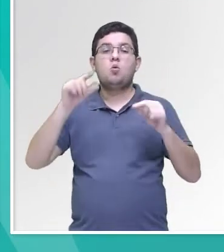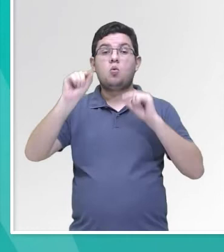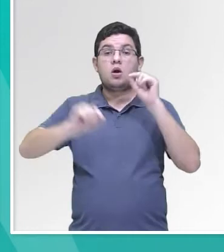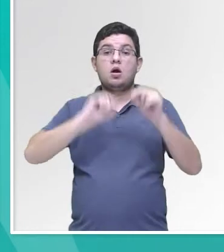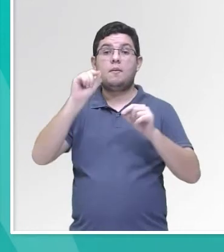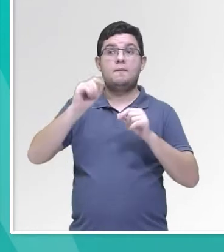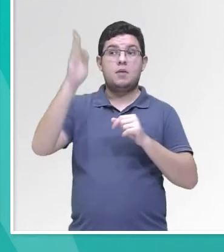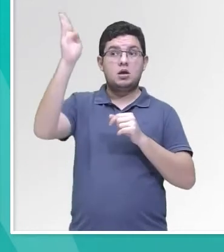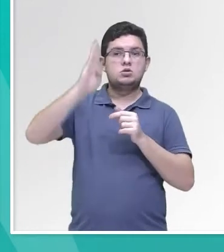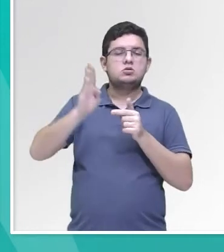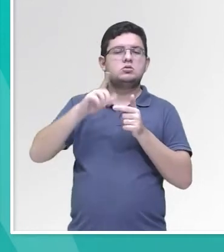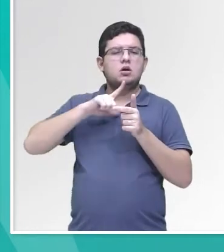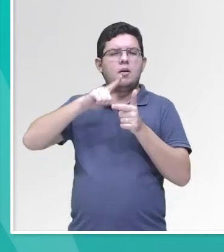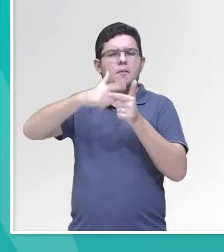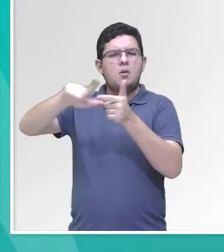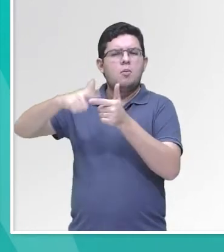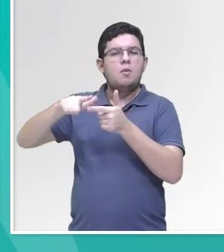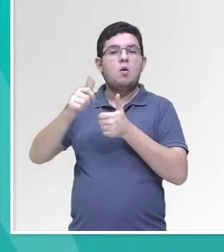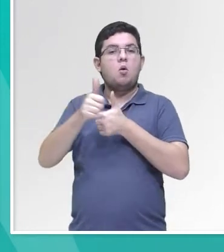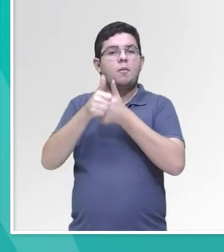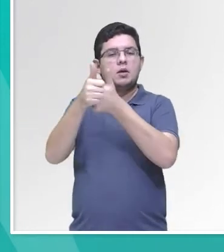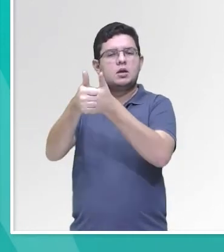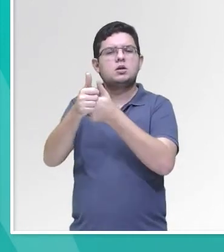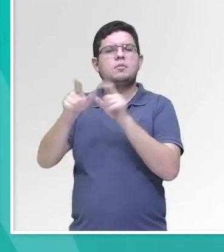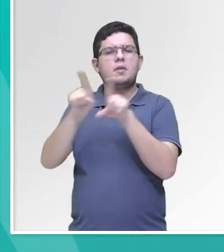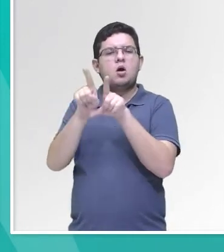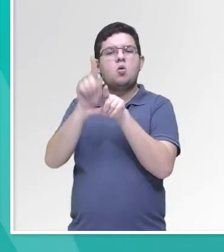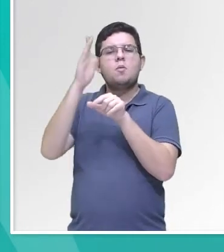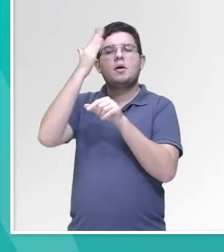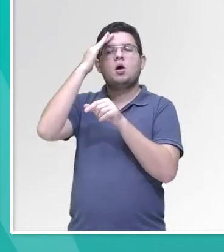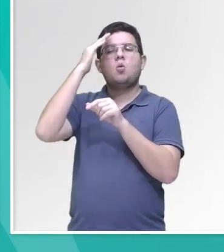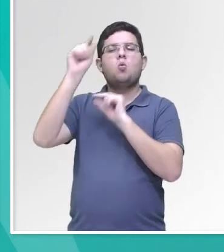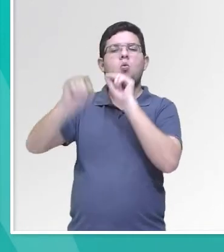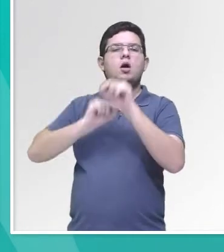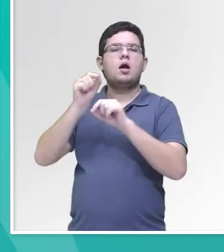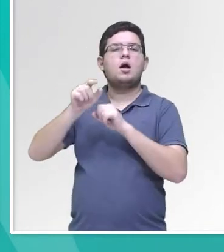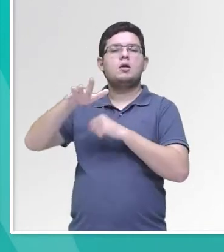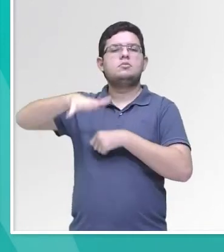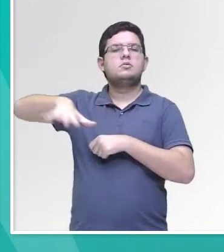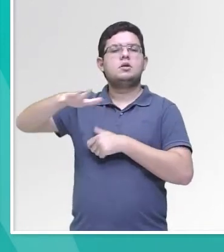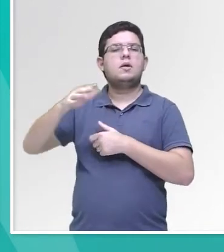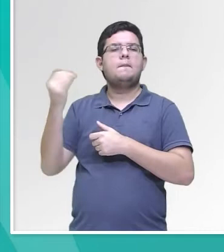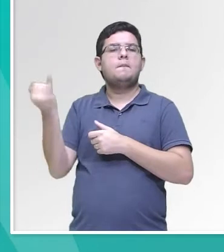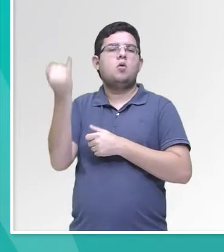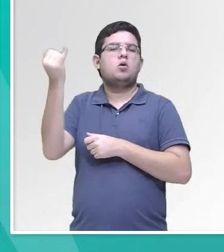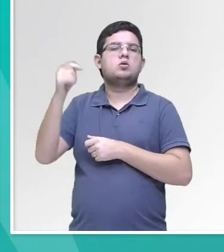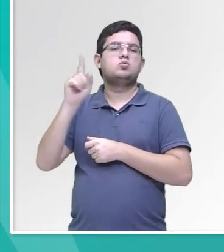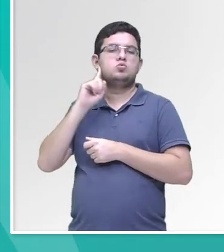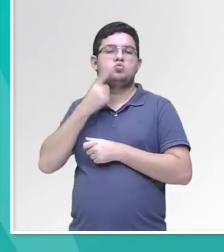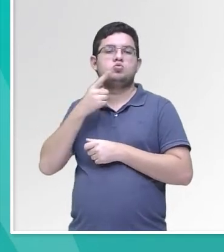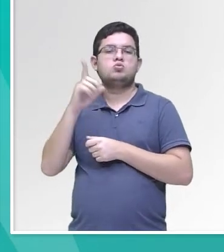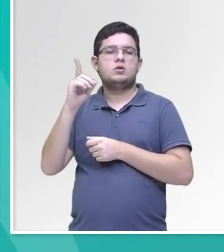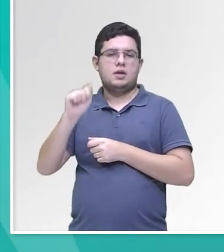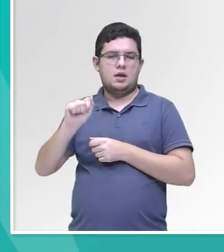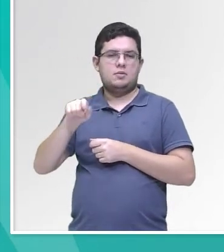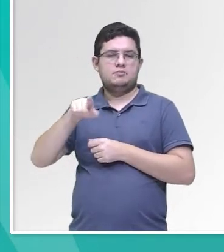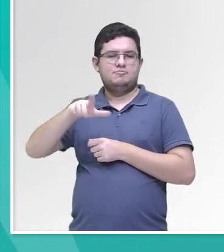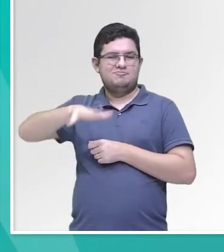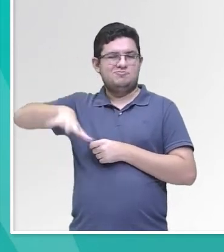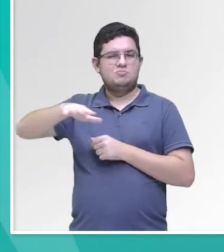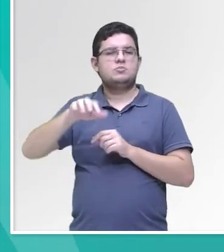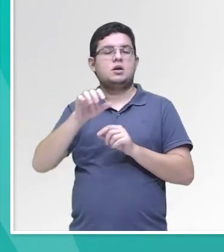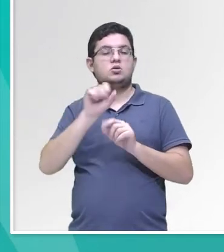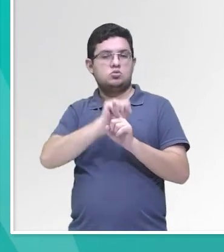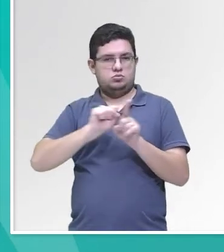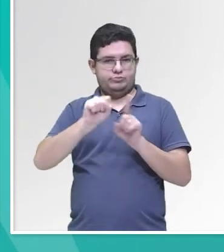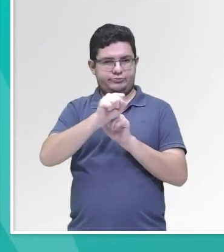acompanhamento e na compreensão da importância desses cidadãos para a nossa sociedade, não é? Olha que